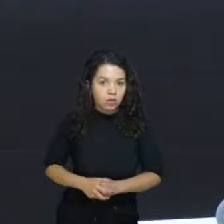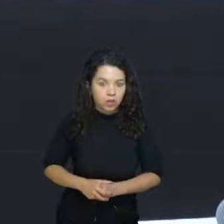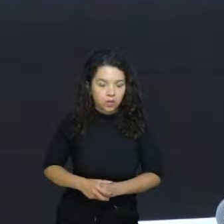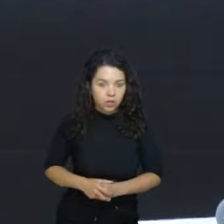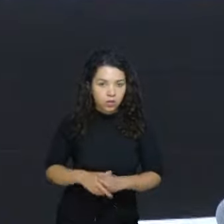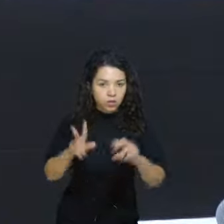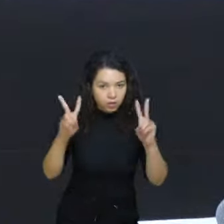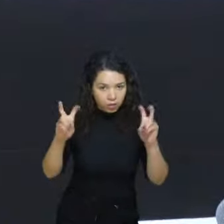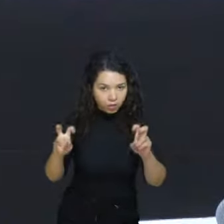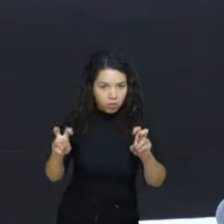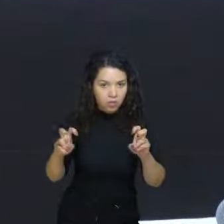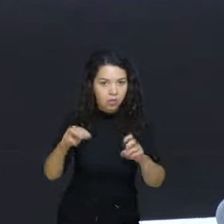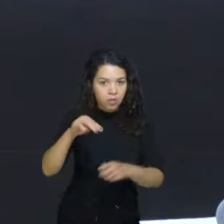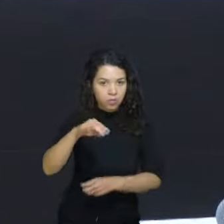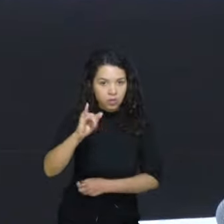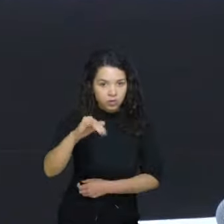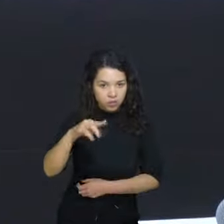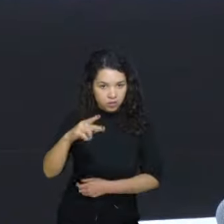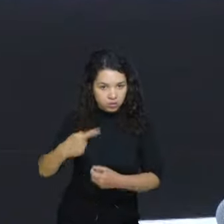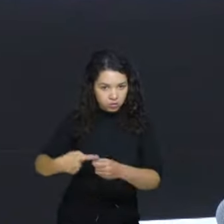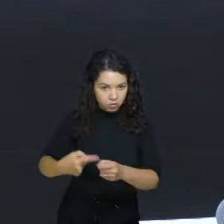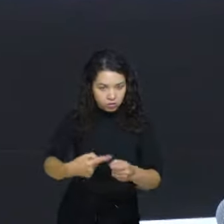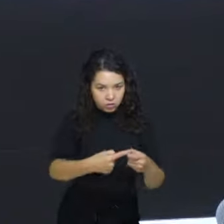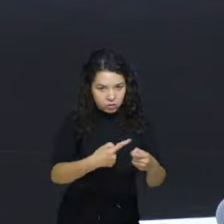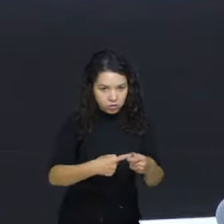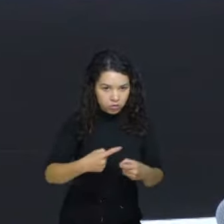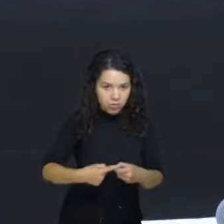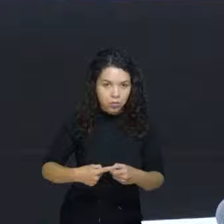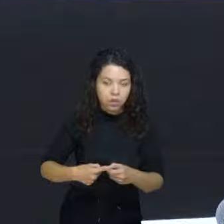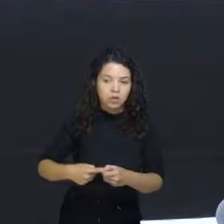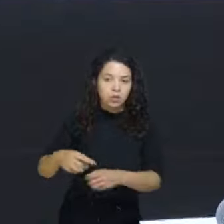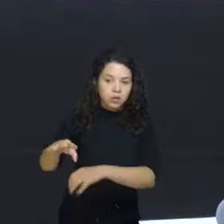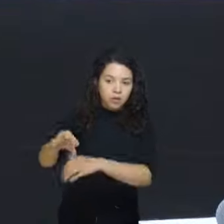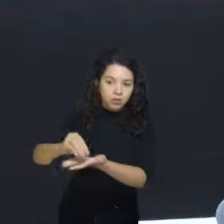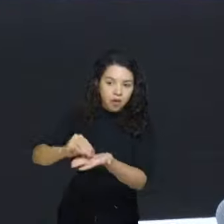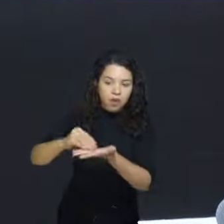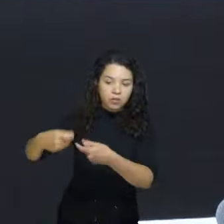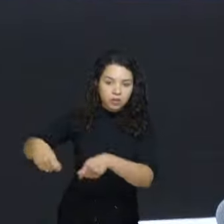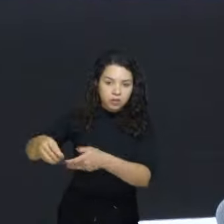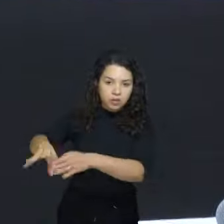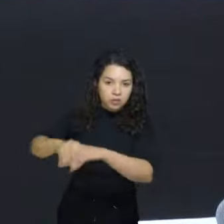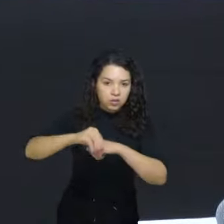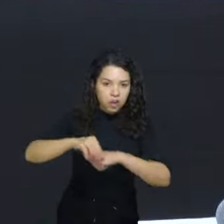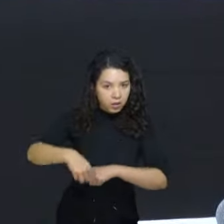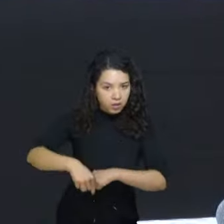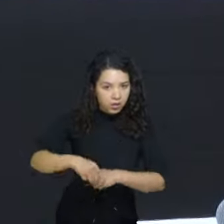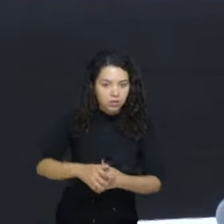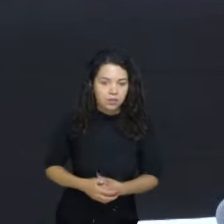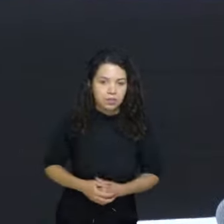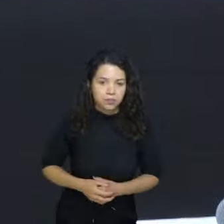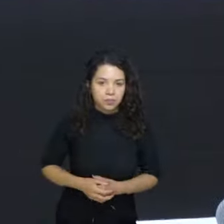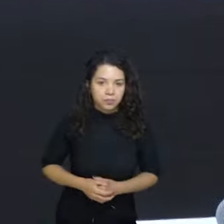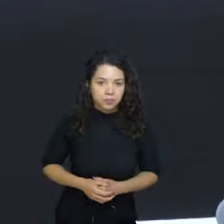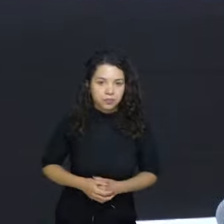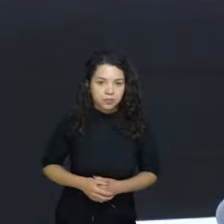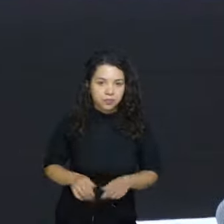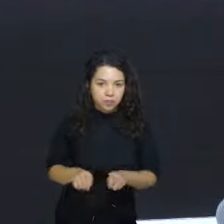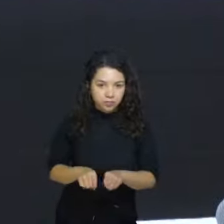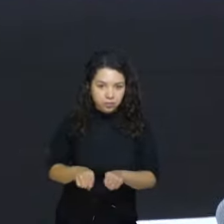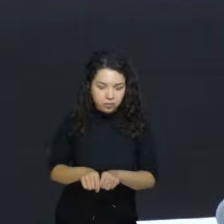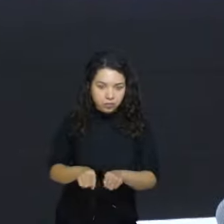deputados que trazem as demandas municipalistas eh paraa discussão eh não somente no nosso estado Mas eles levam essas demandas ao